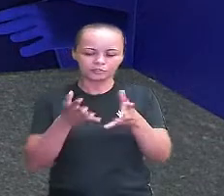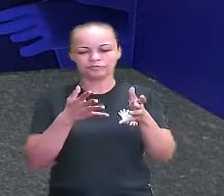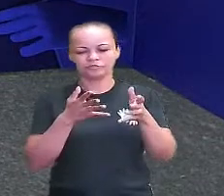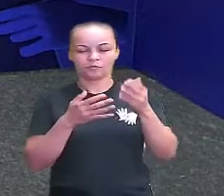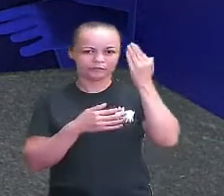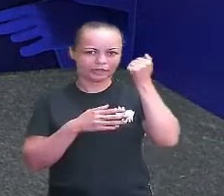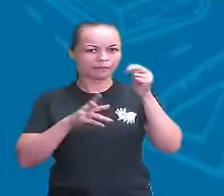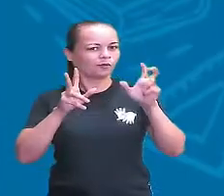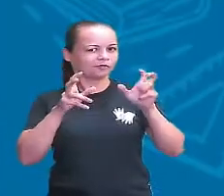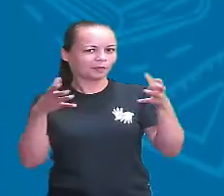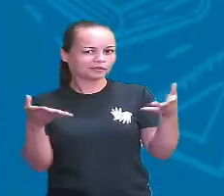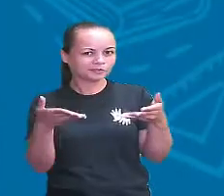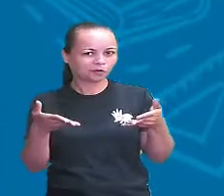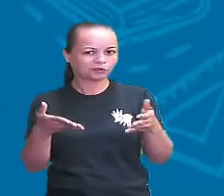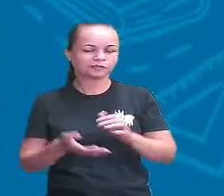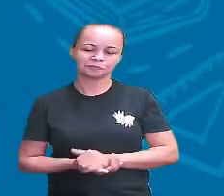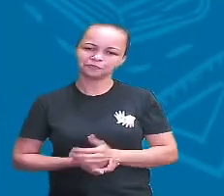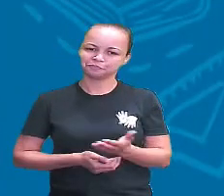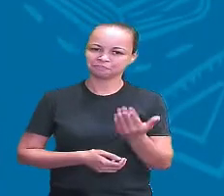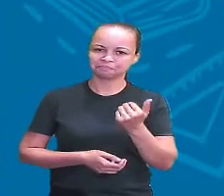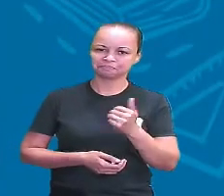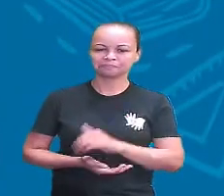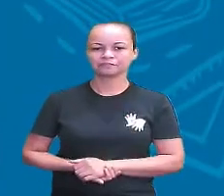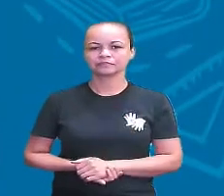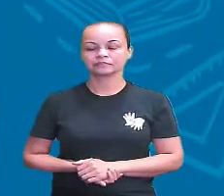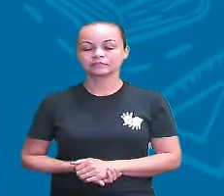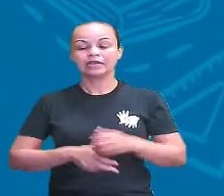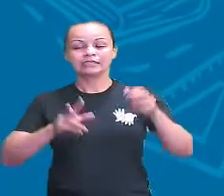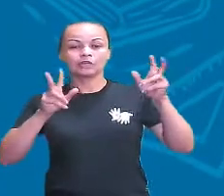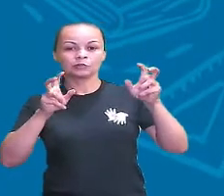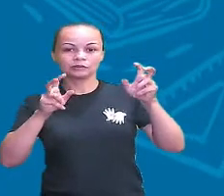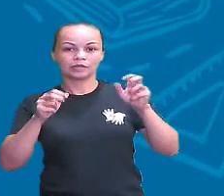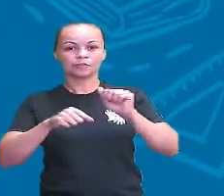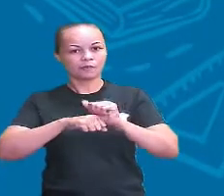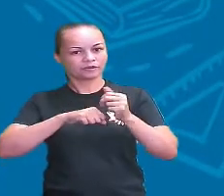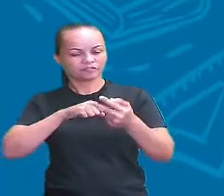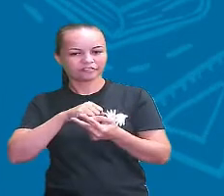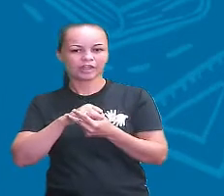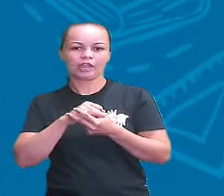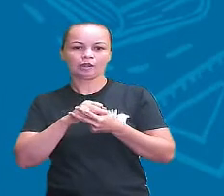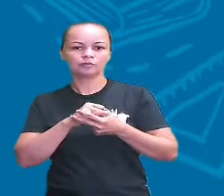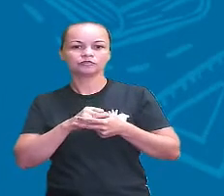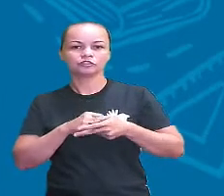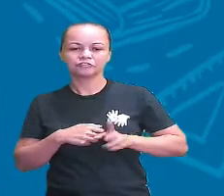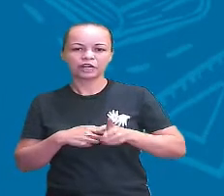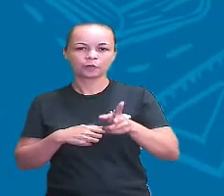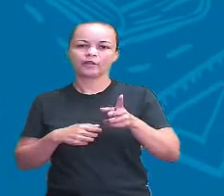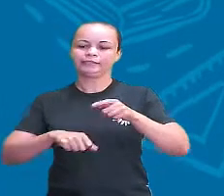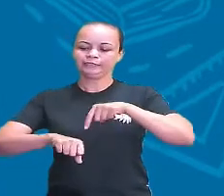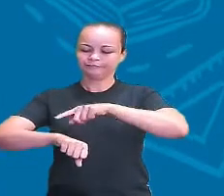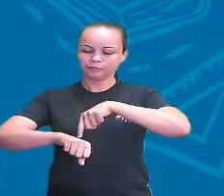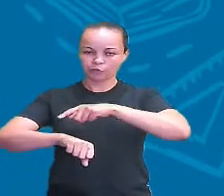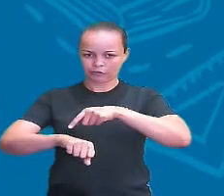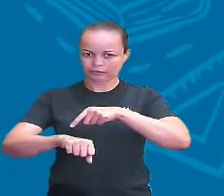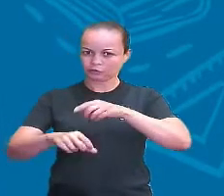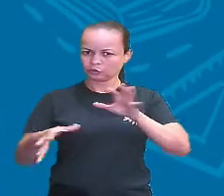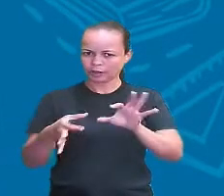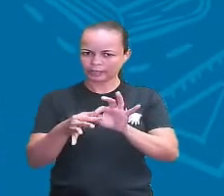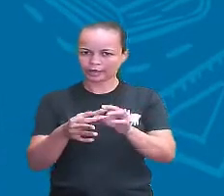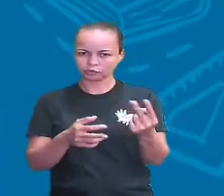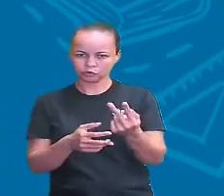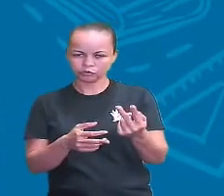Let's go! Bom, gente, o nosso tema... advérbios de frequência e horas. Gente, uma coisa está ligada à outra, tá? Então,